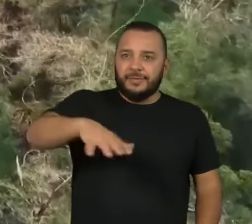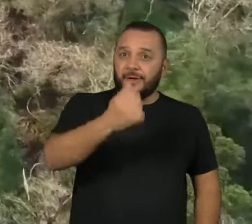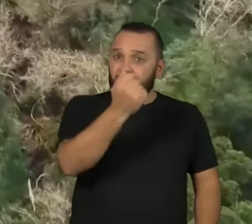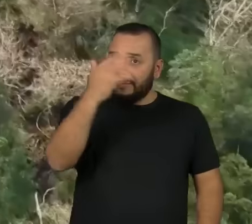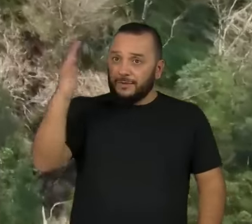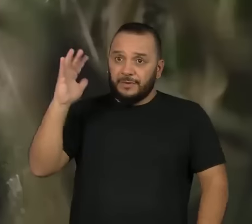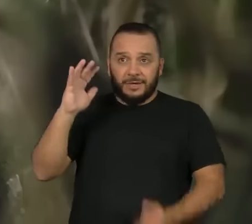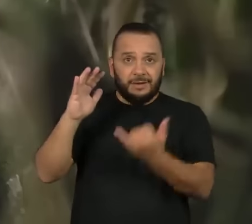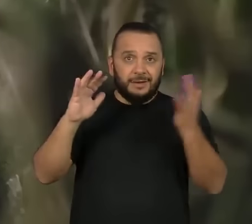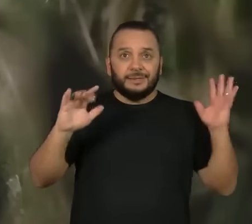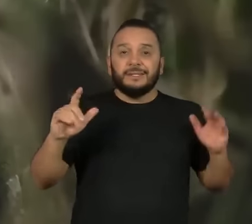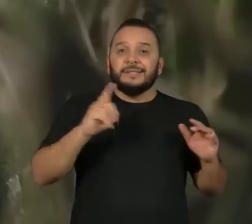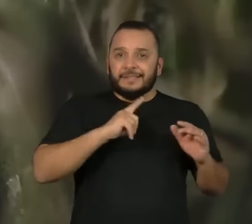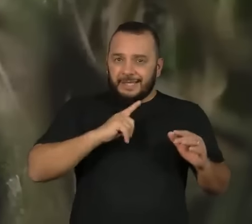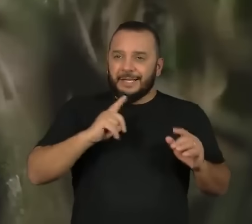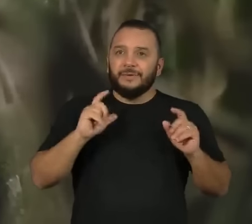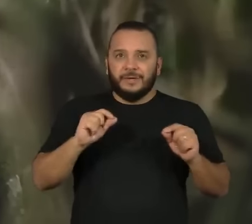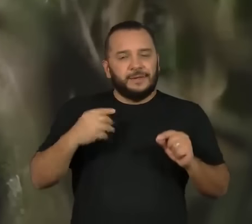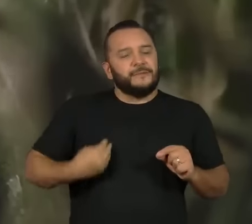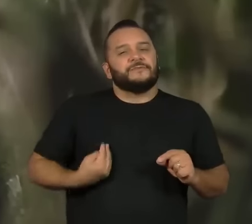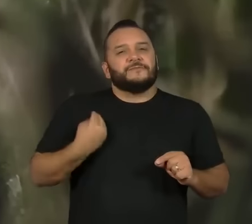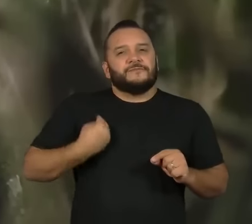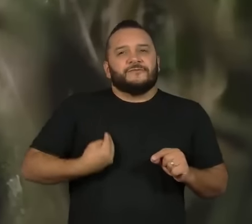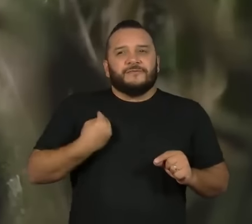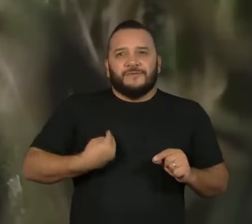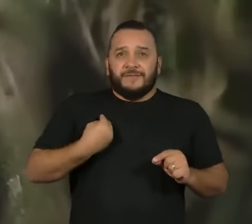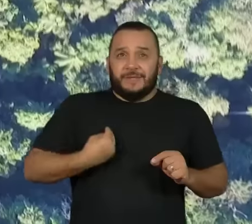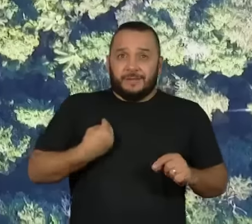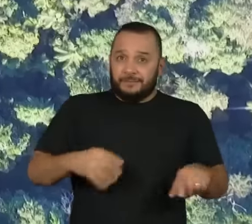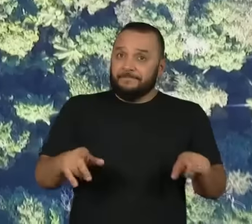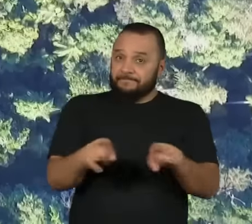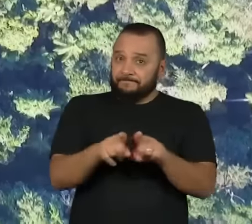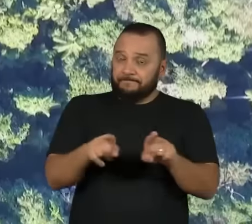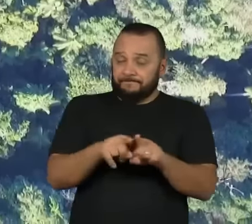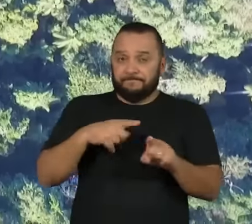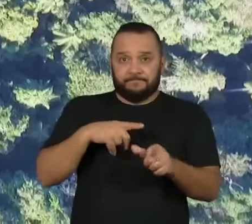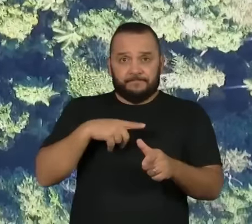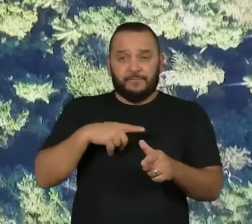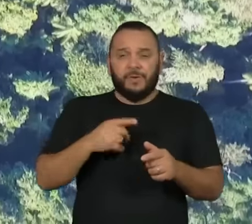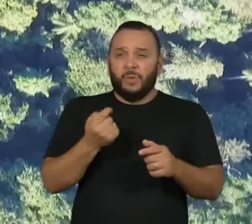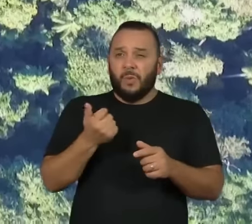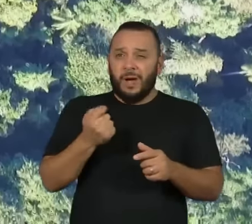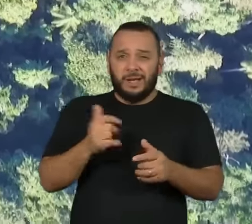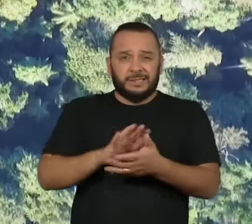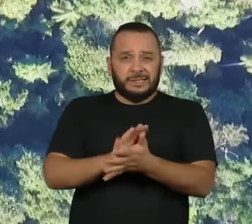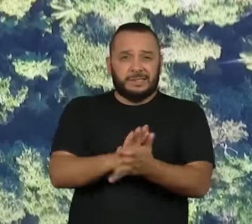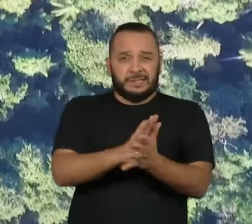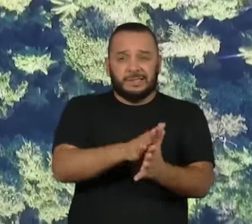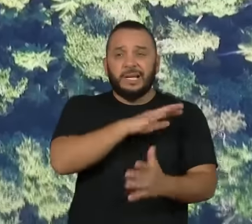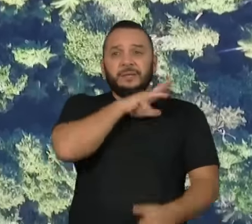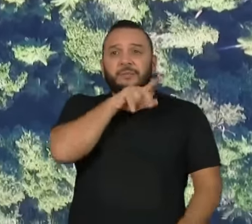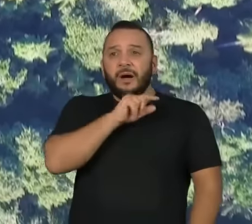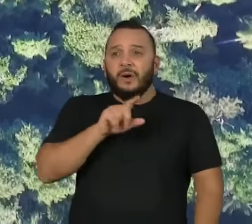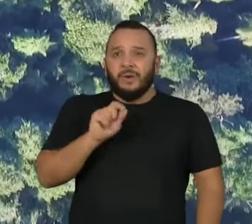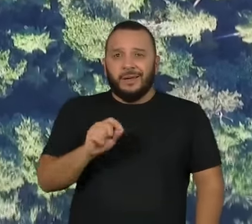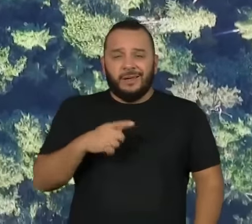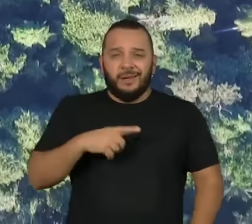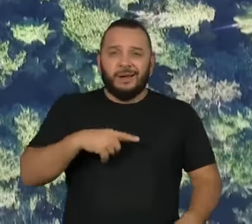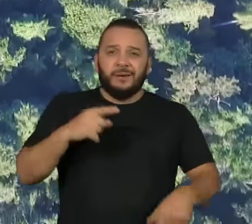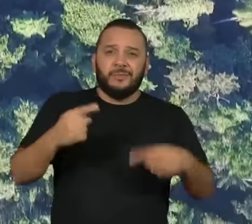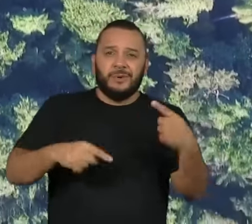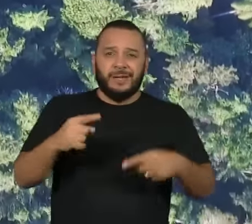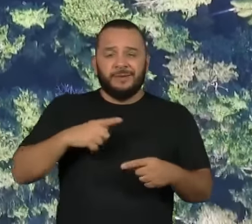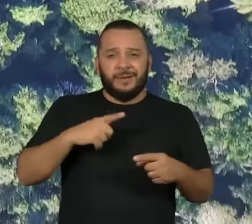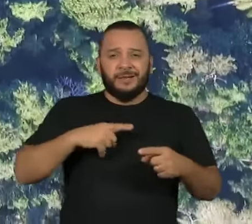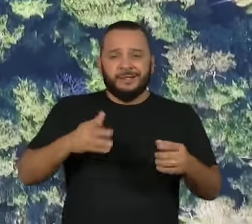de nascentes, é reduto de vida. Outra ameaça à vegetação e aos animais do parque foi a polêmica Estrada